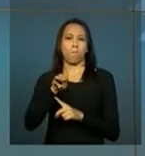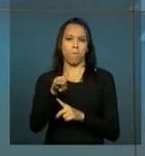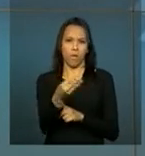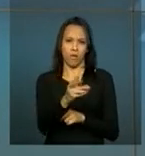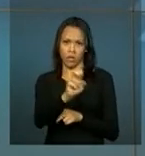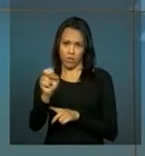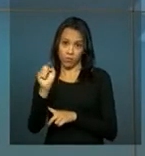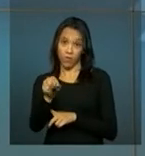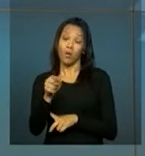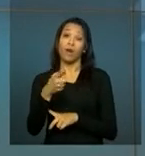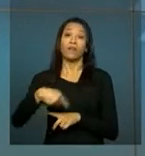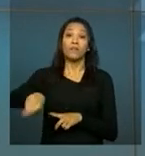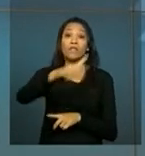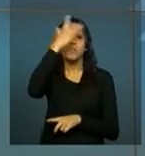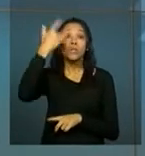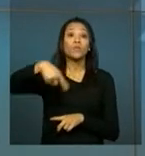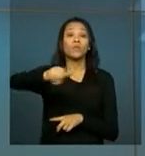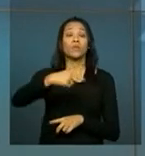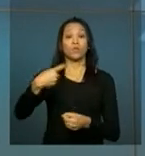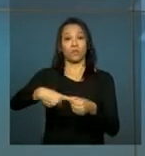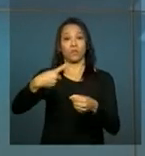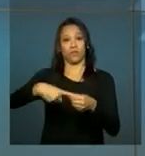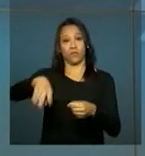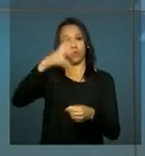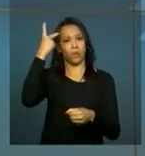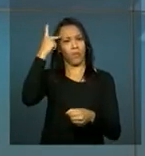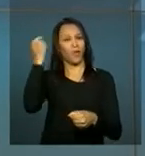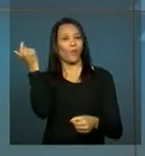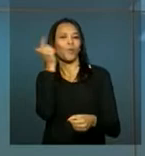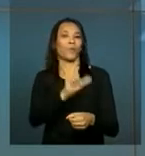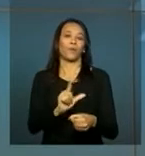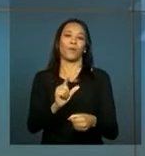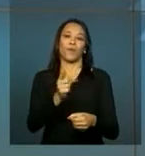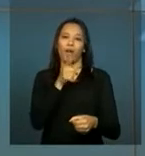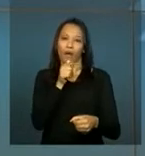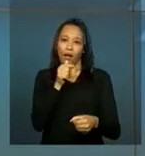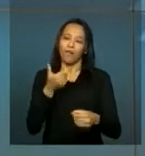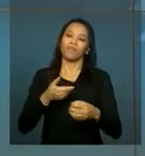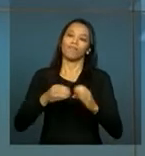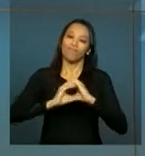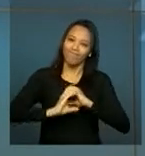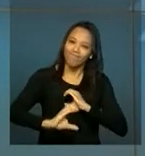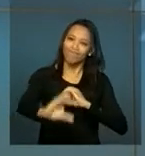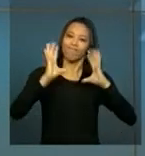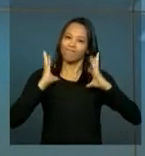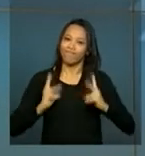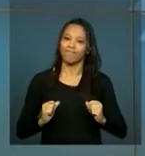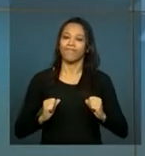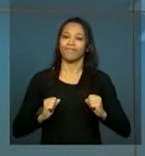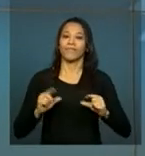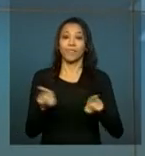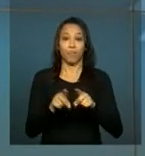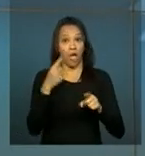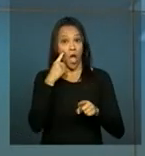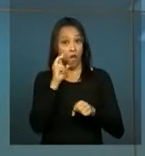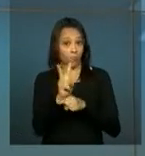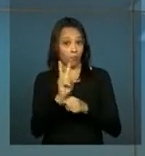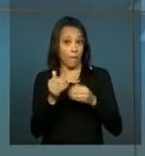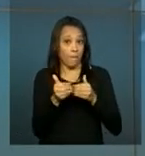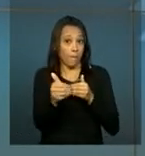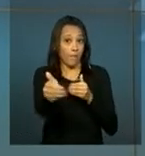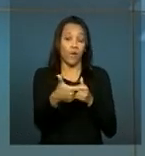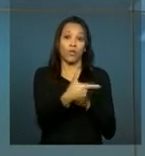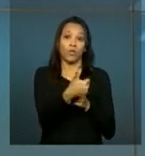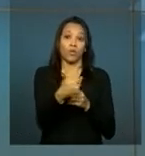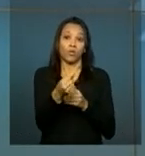e meio de pessoas da região metropolitana de São Paulo sejam contempladas diretamente com água tratada a previsão é que no